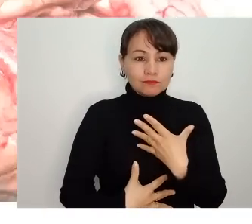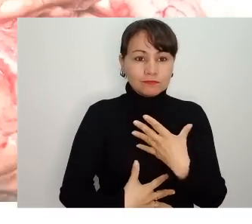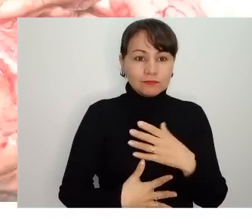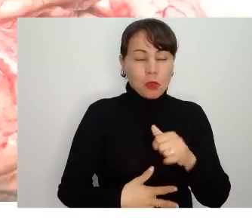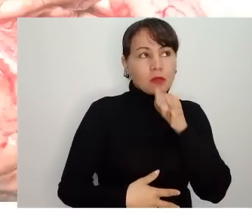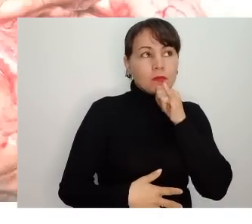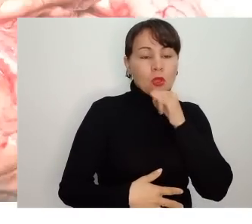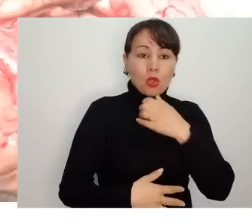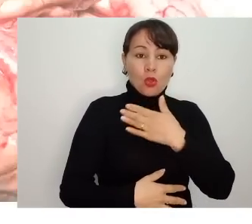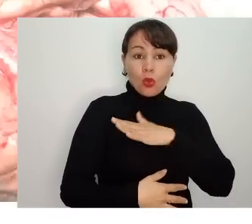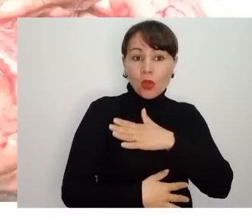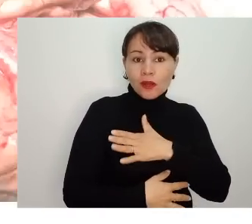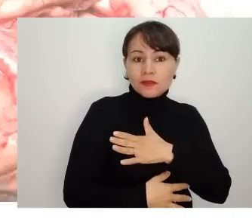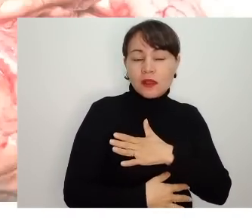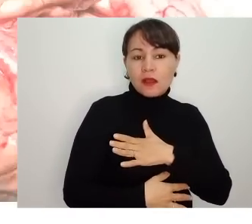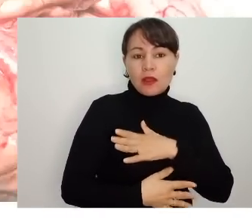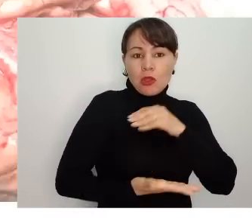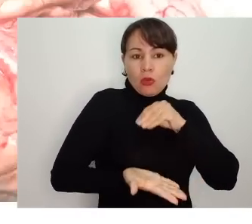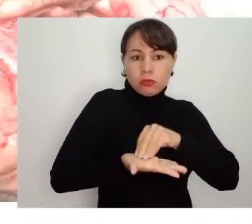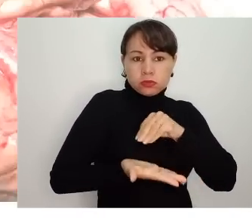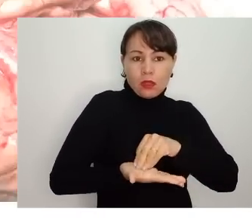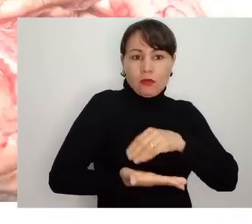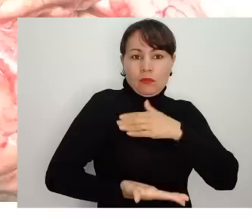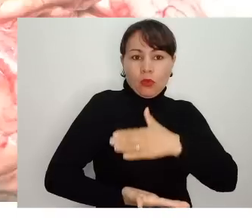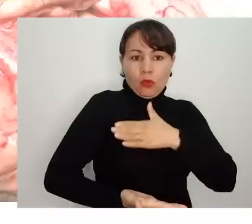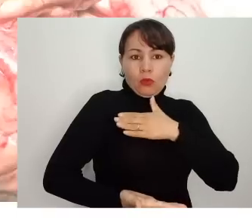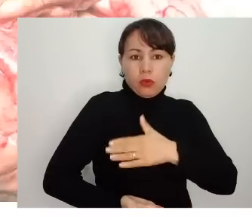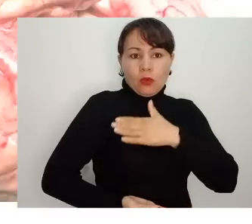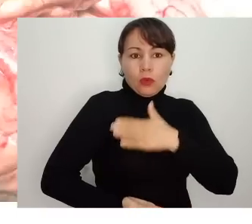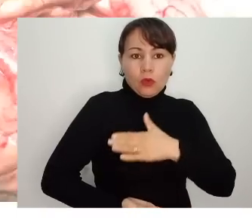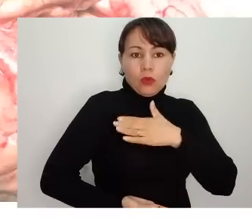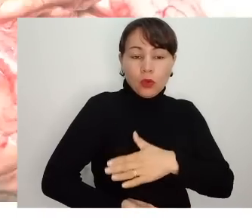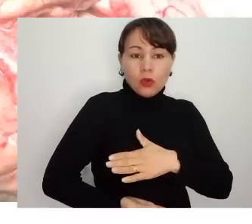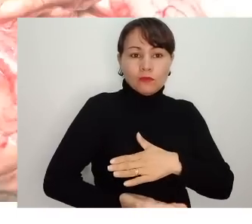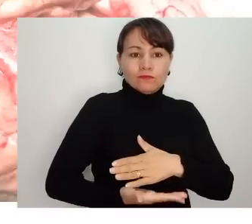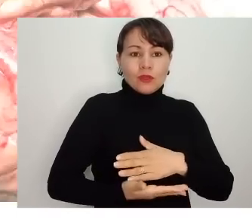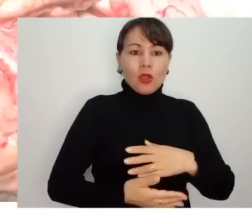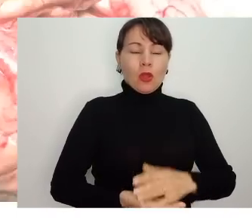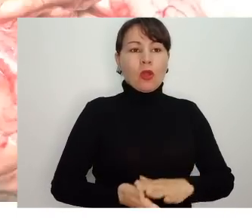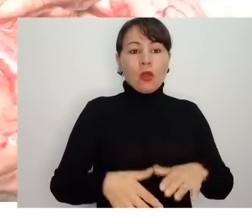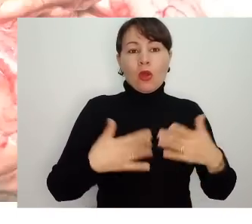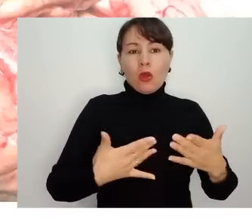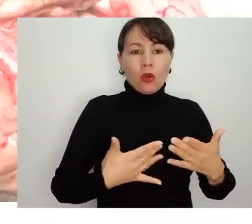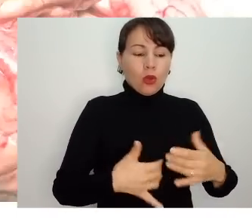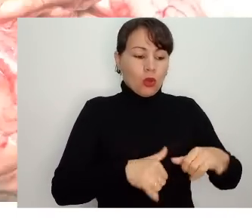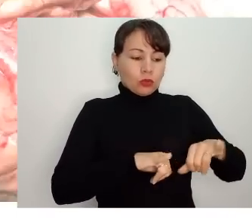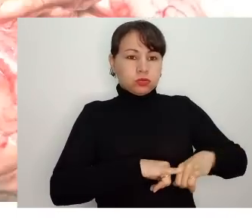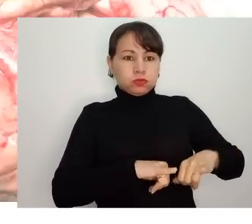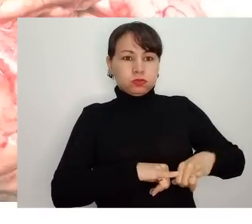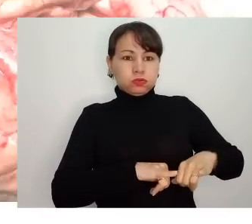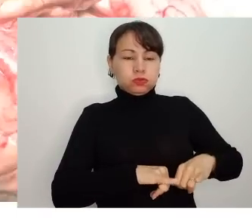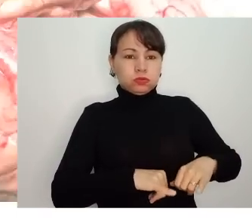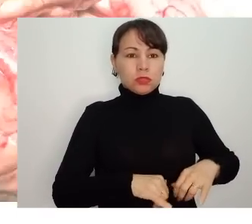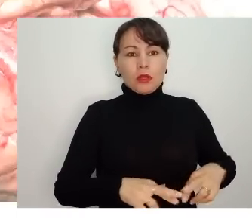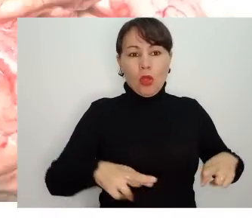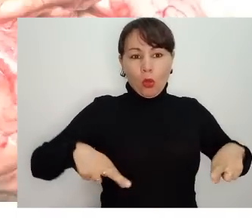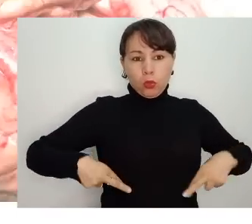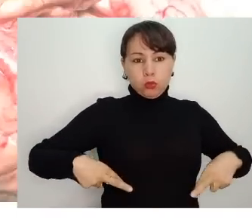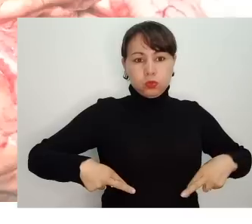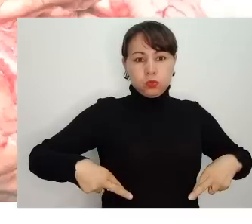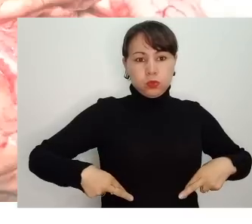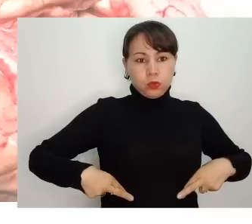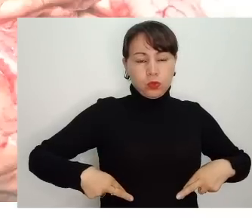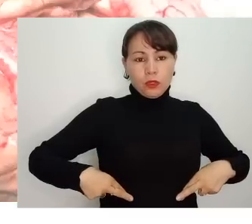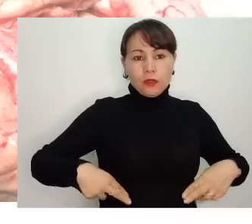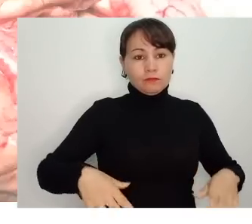exemplo, um coração com uma insuficiência cardíaca, um pulmão com uma insuficiência respiratória ou com uma